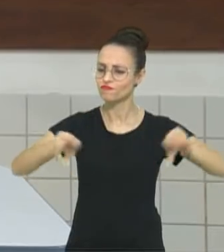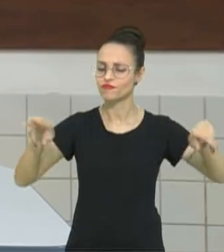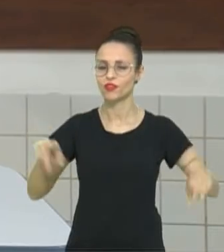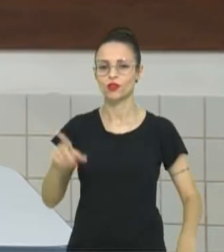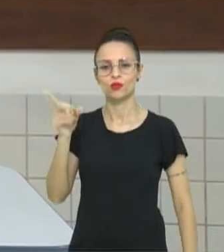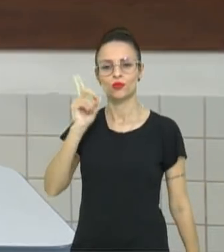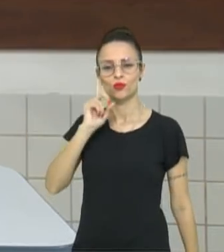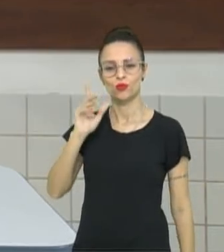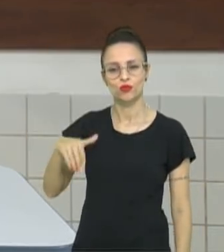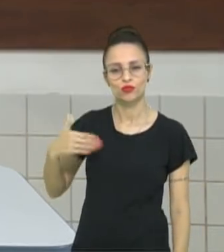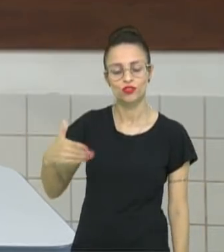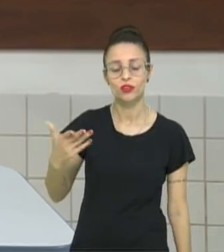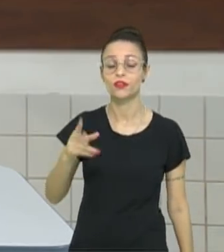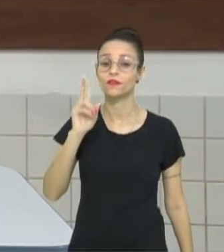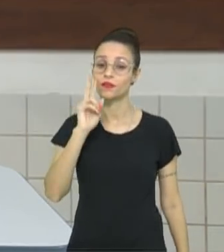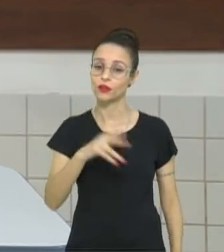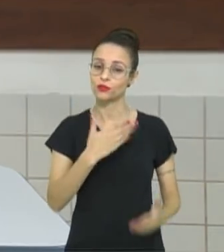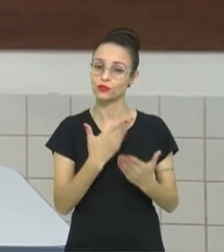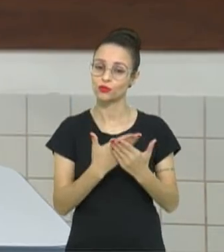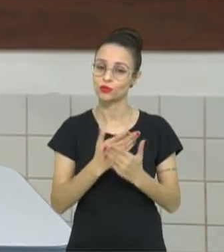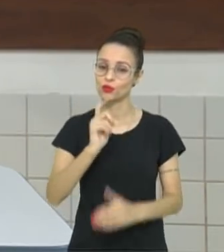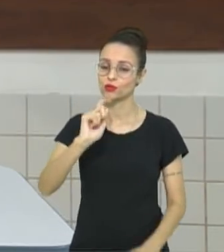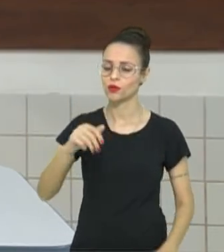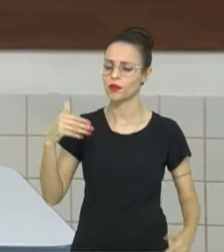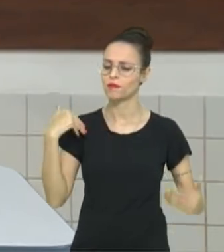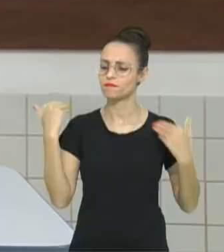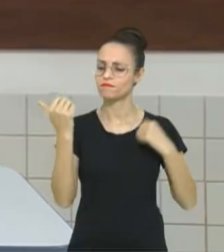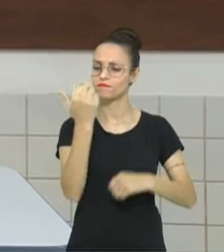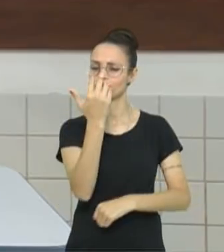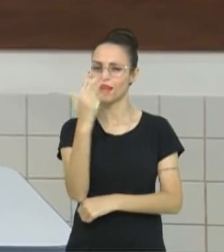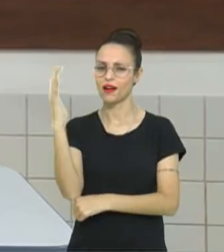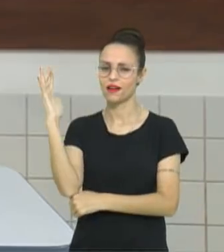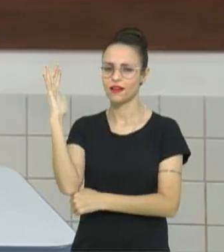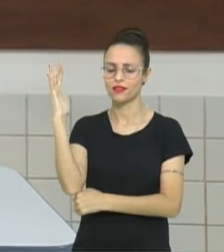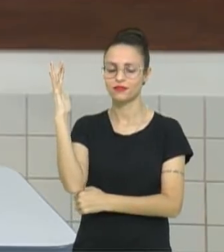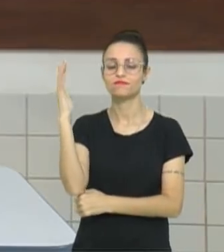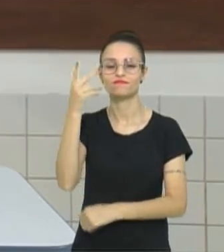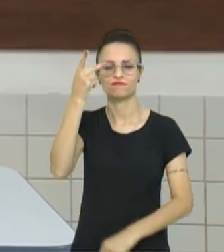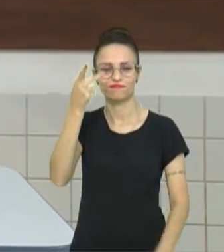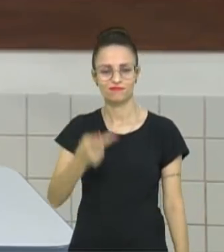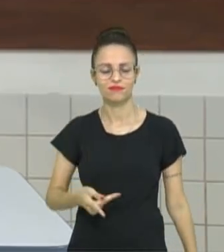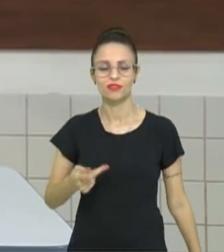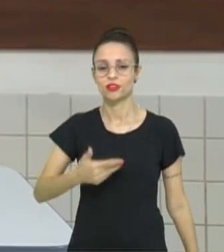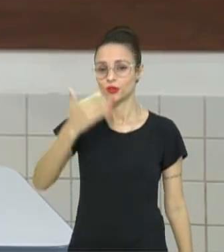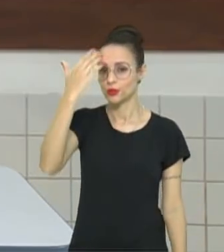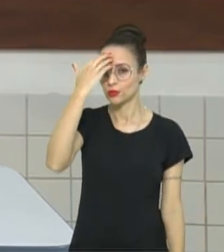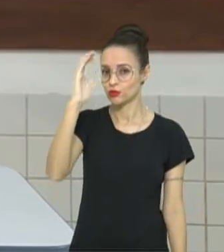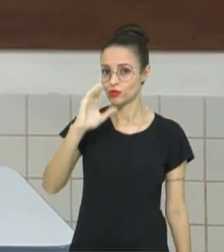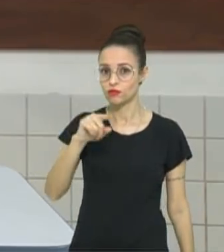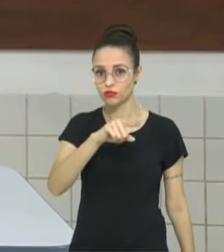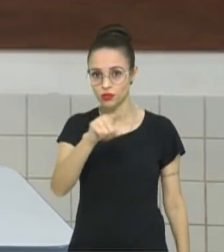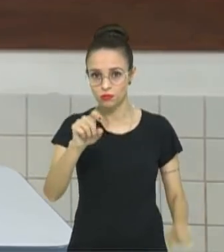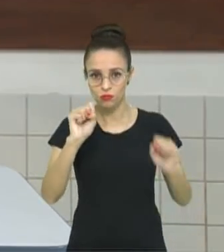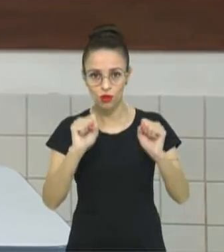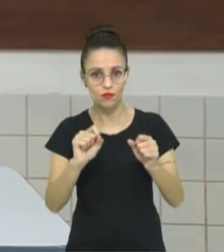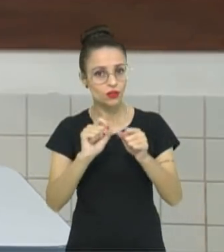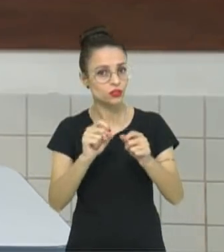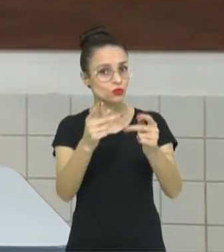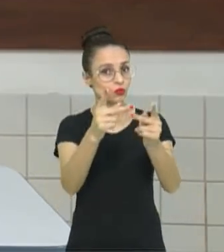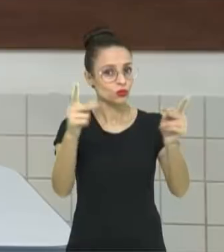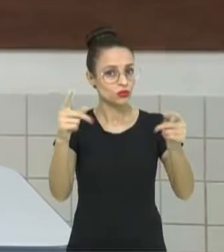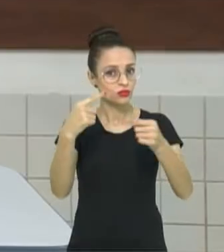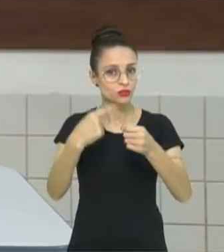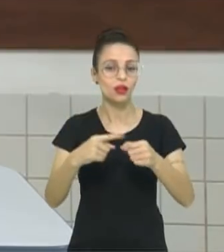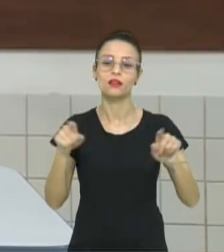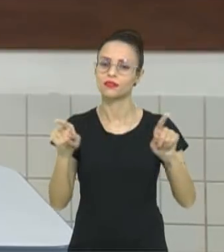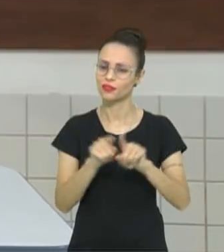os nossos parques aqui na nossa cidade de Curitiba. Você também pode fazer isso aí na sua cidade, que eu tenho certeza